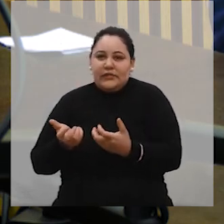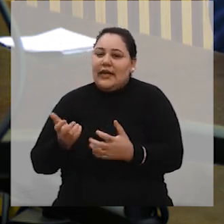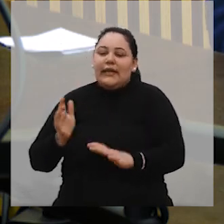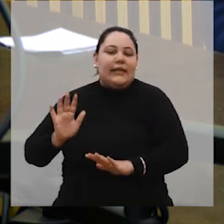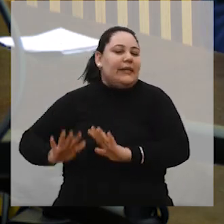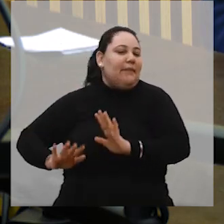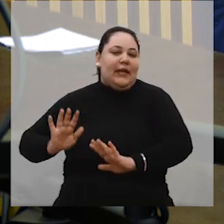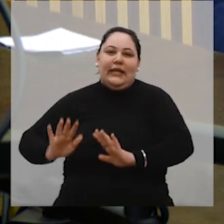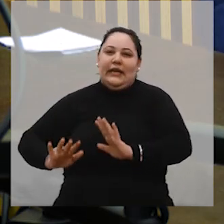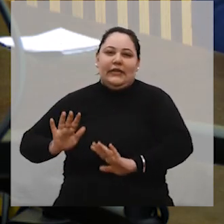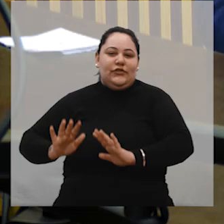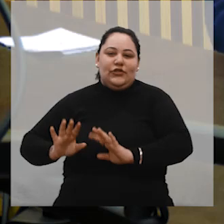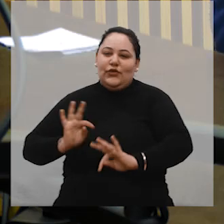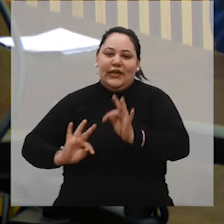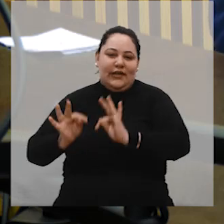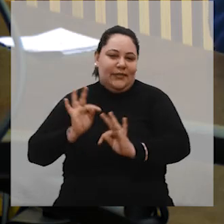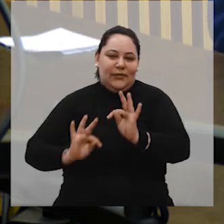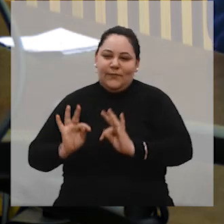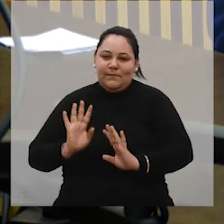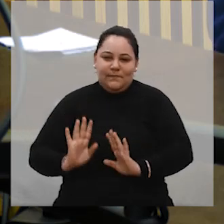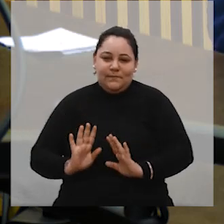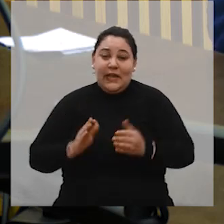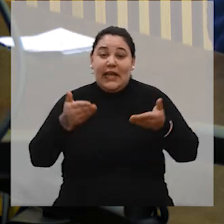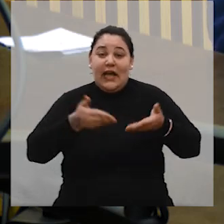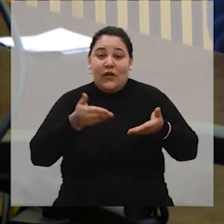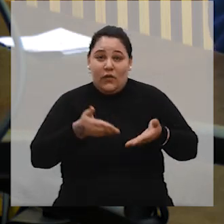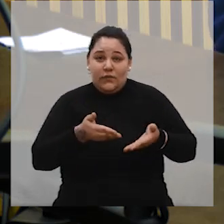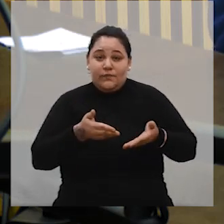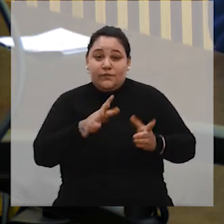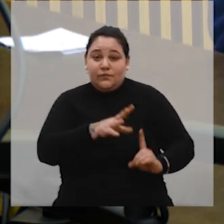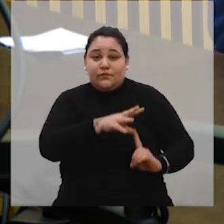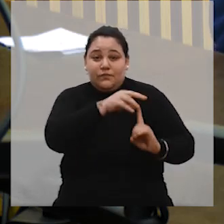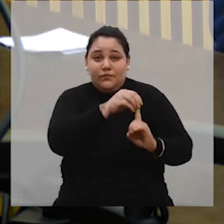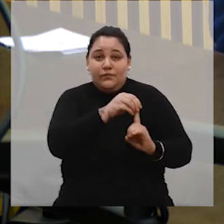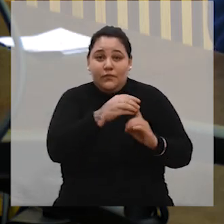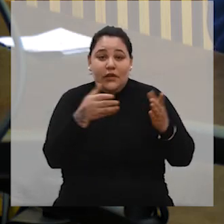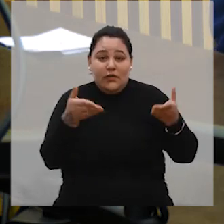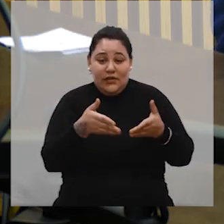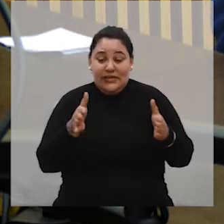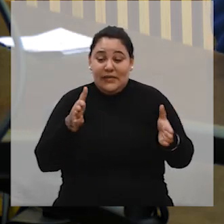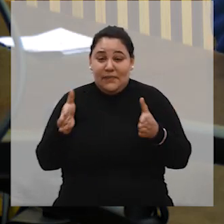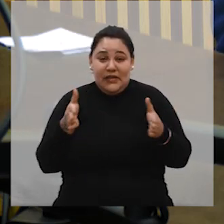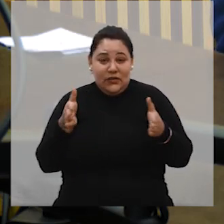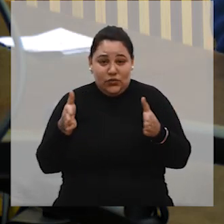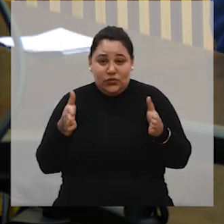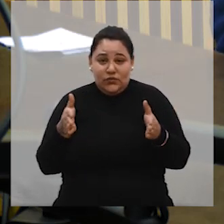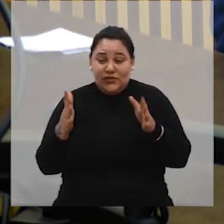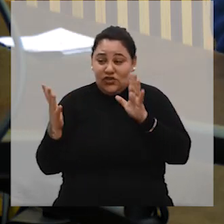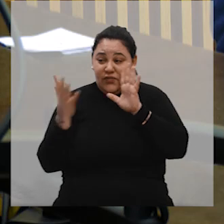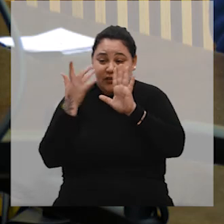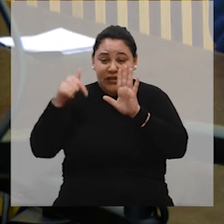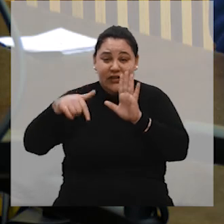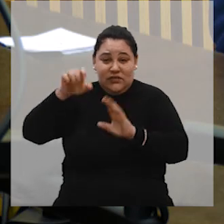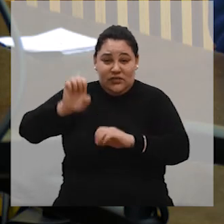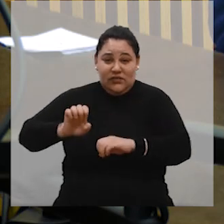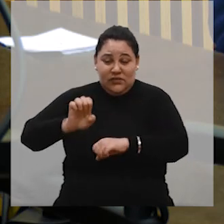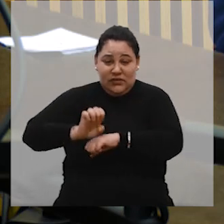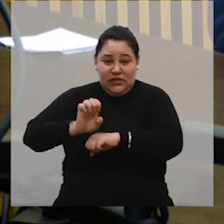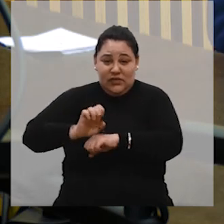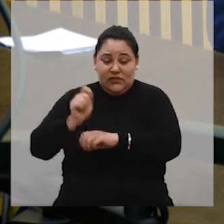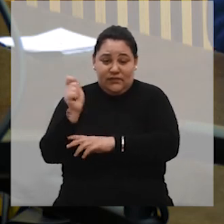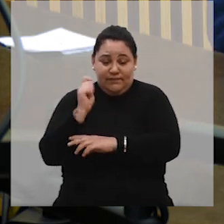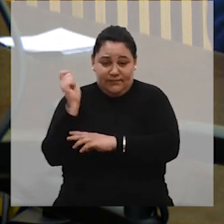independente do tratamento. E agora, principalmente agora, nessa fase que a gente está de